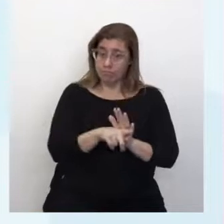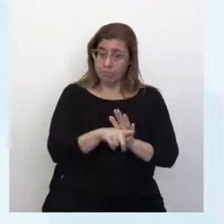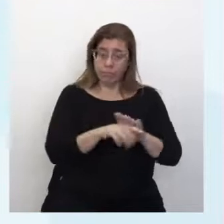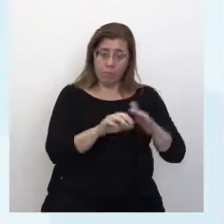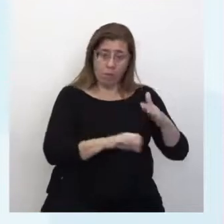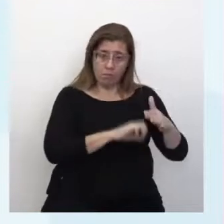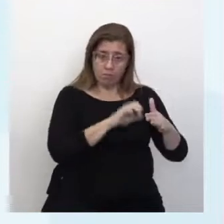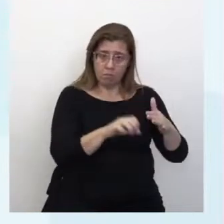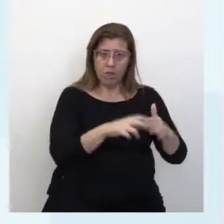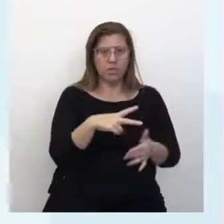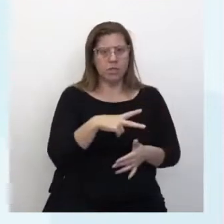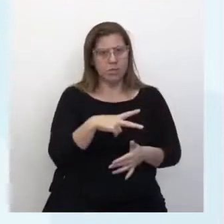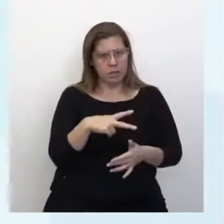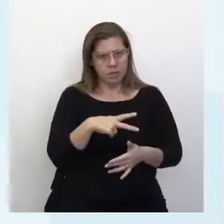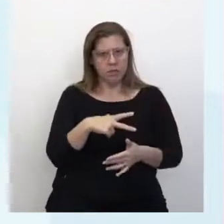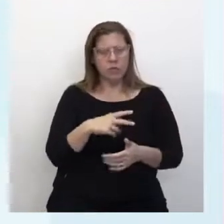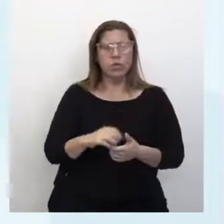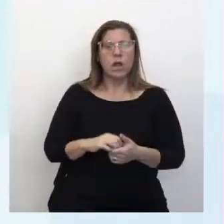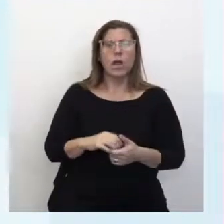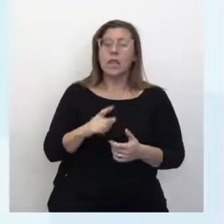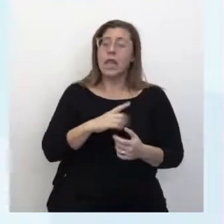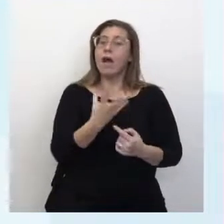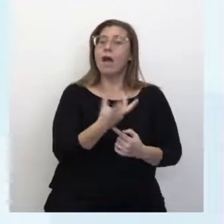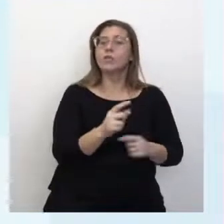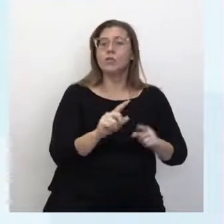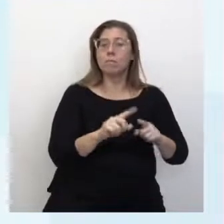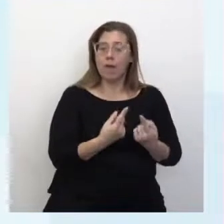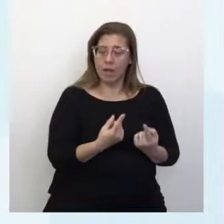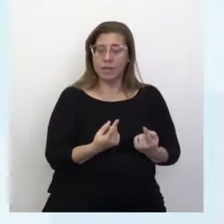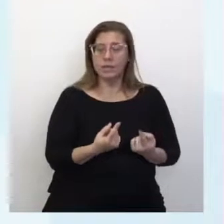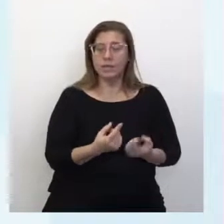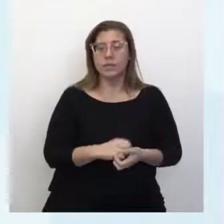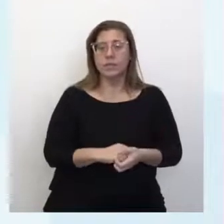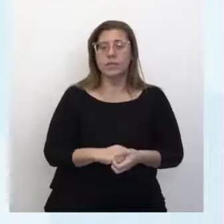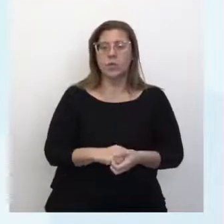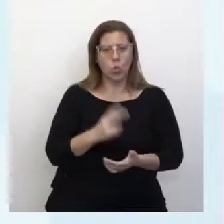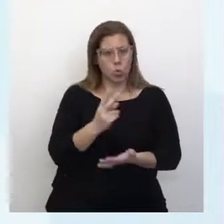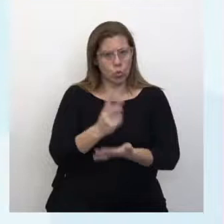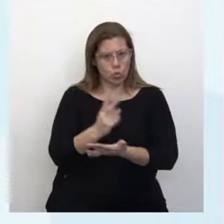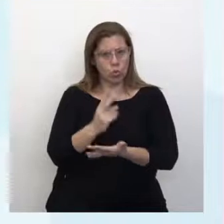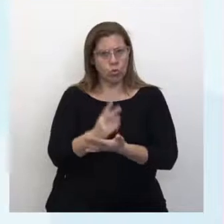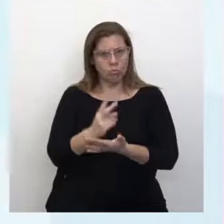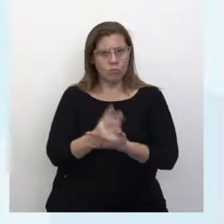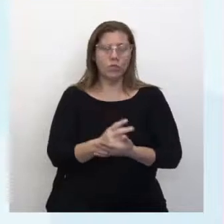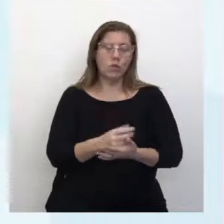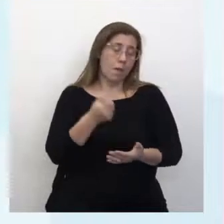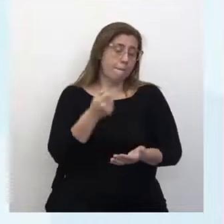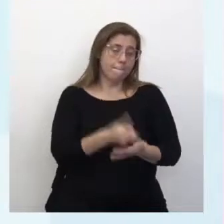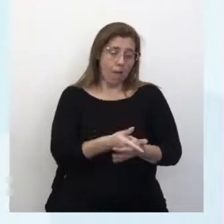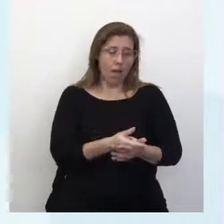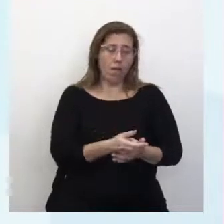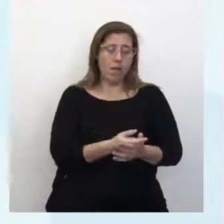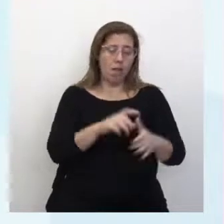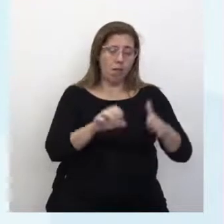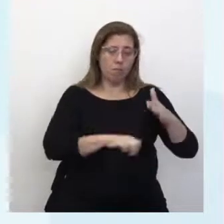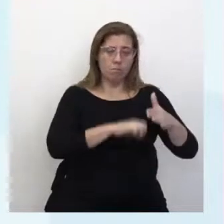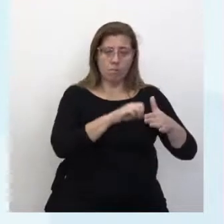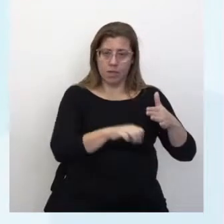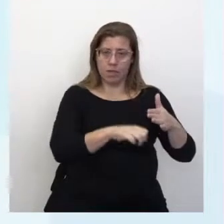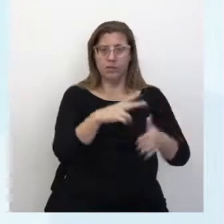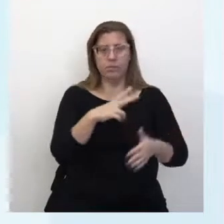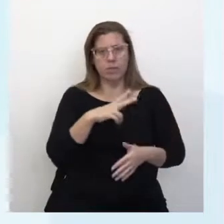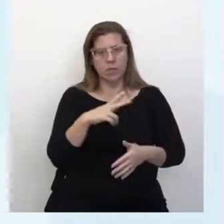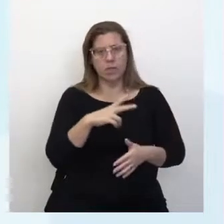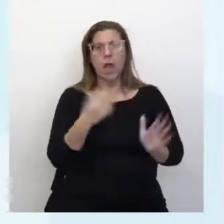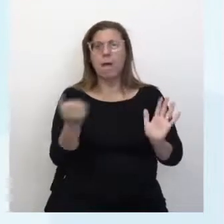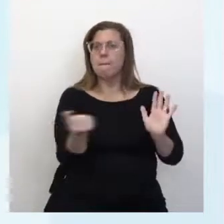Eles são espaços expositivos de arte, mas eles são mantidos, né, por empresas privadas. Levam, então, a